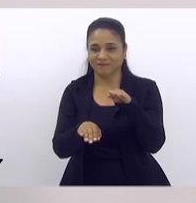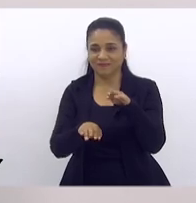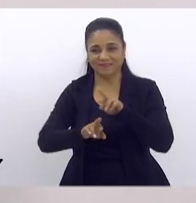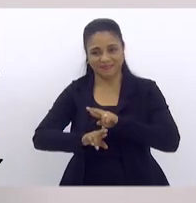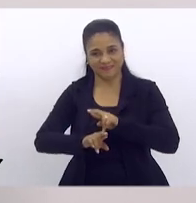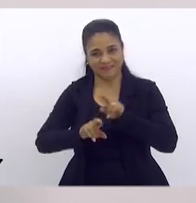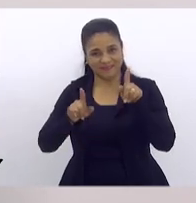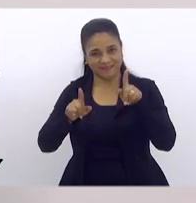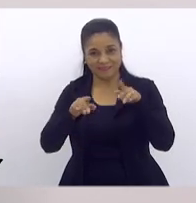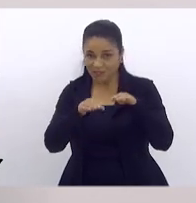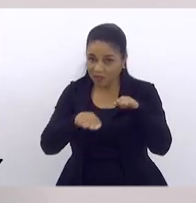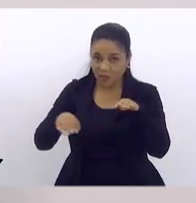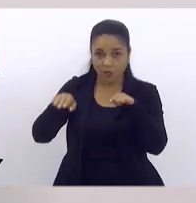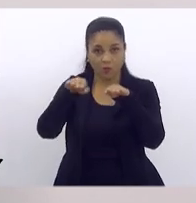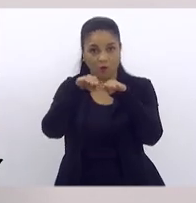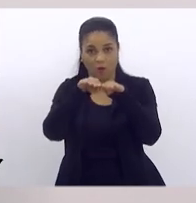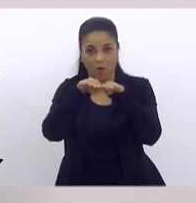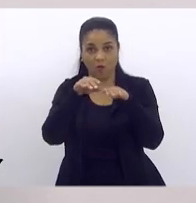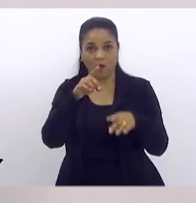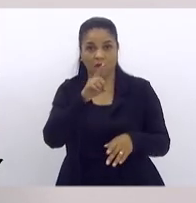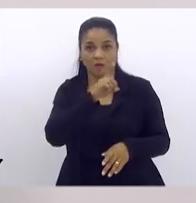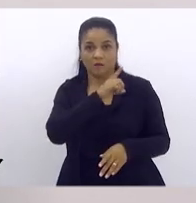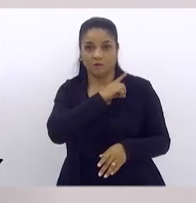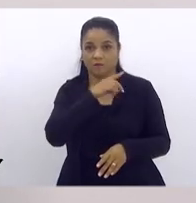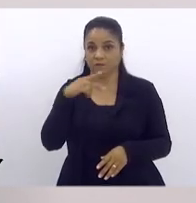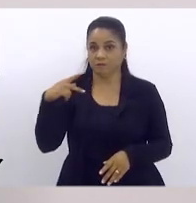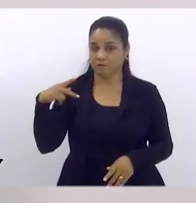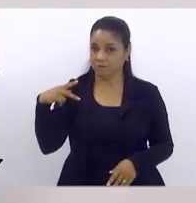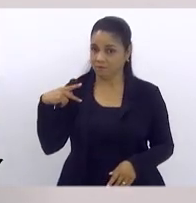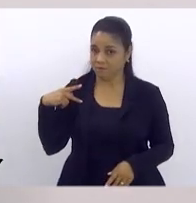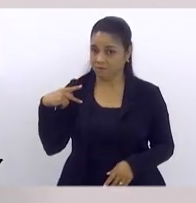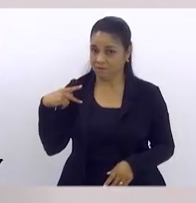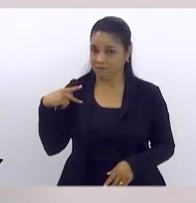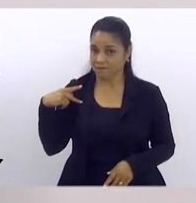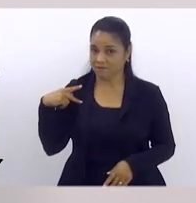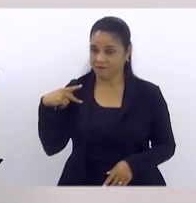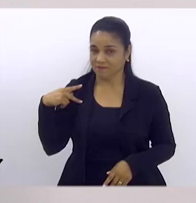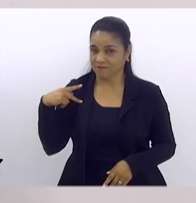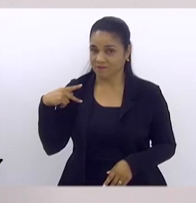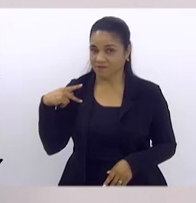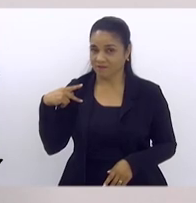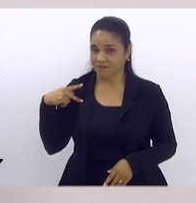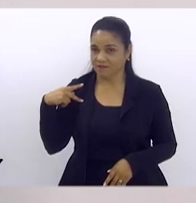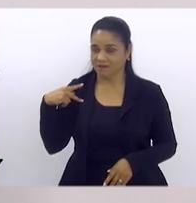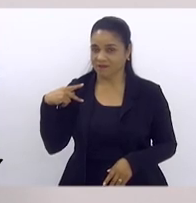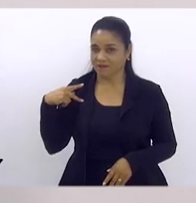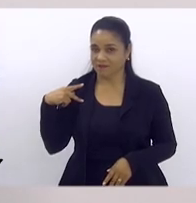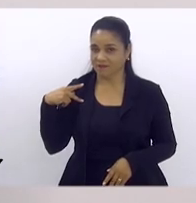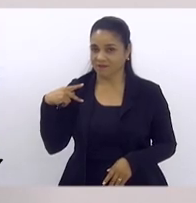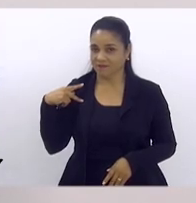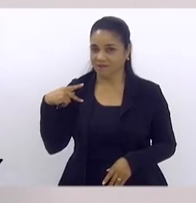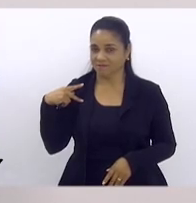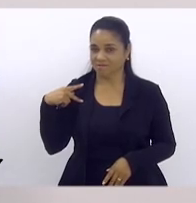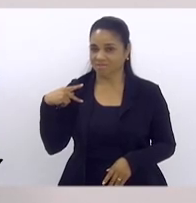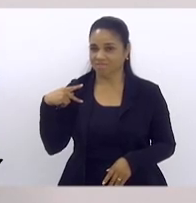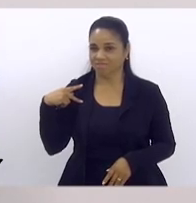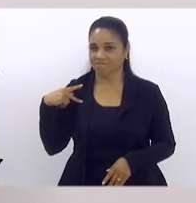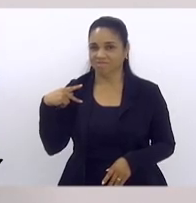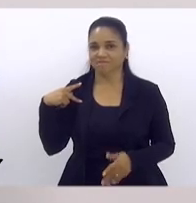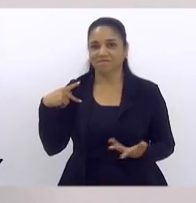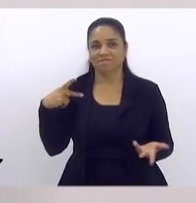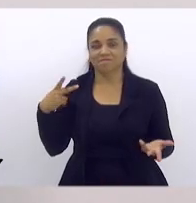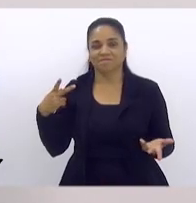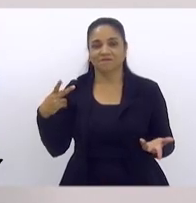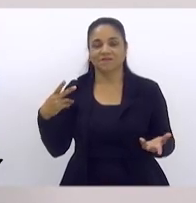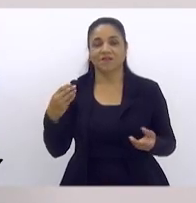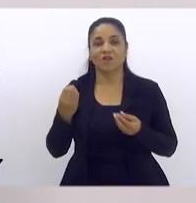senão a defensoria perde todo sentido uma das funções da Defensoria é